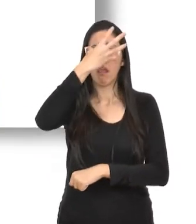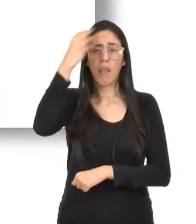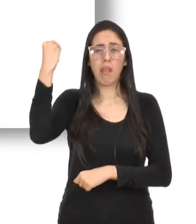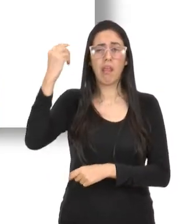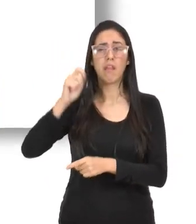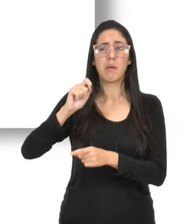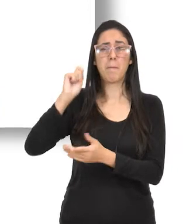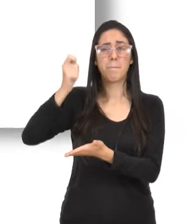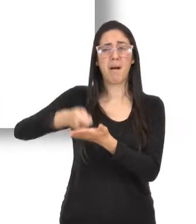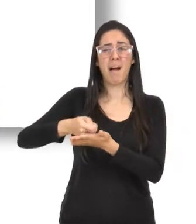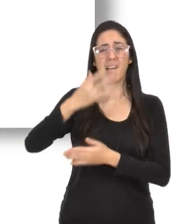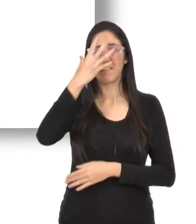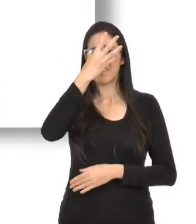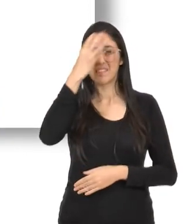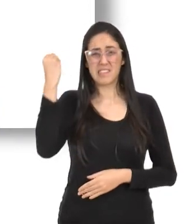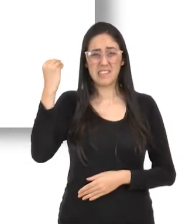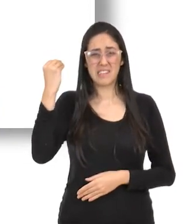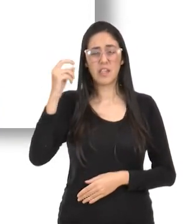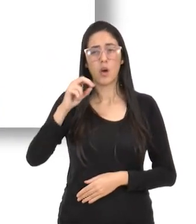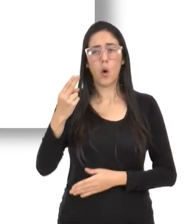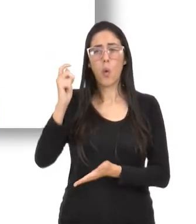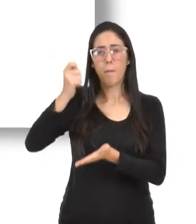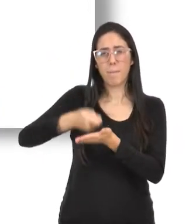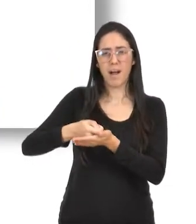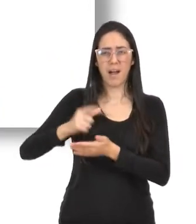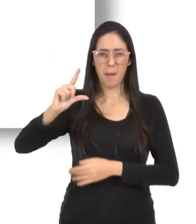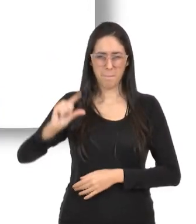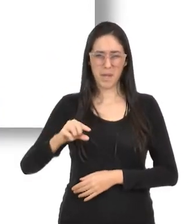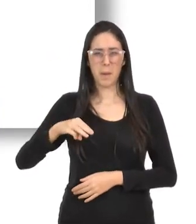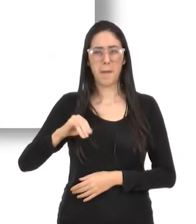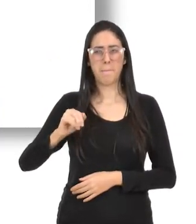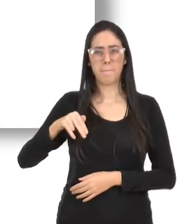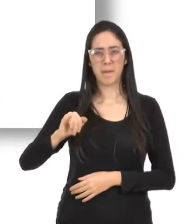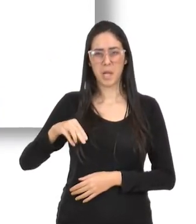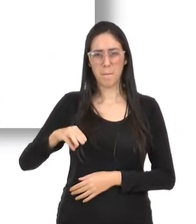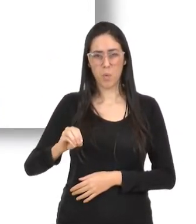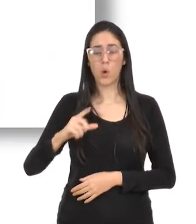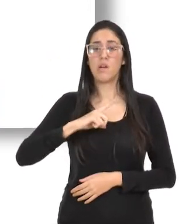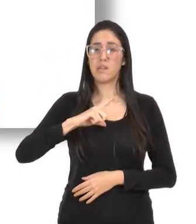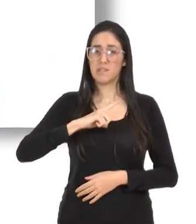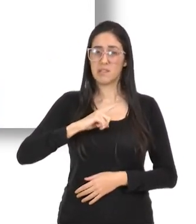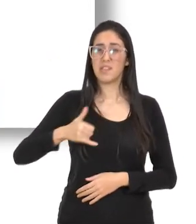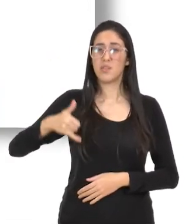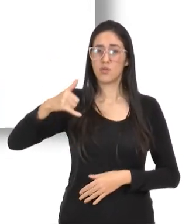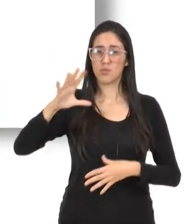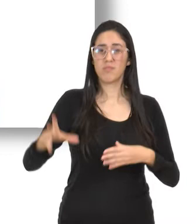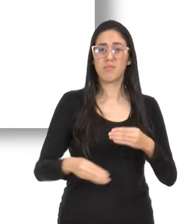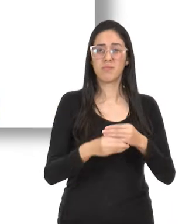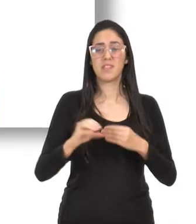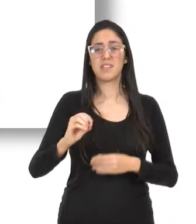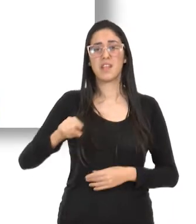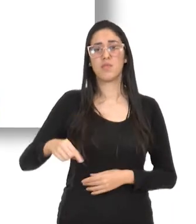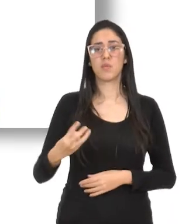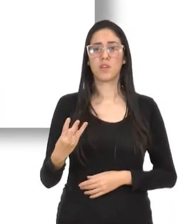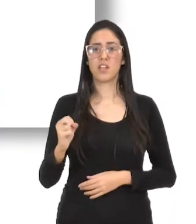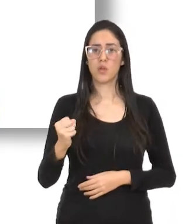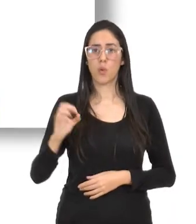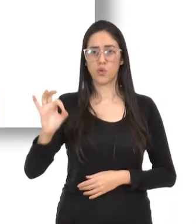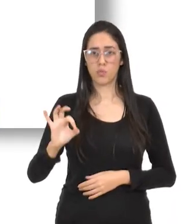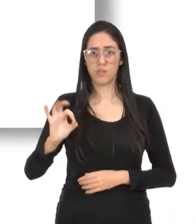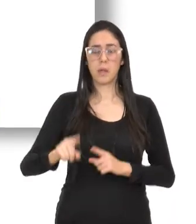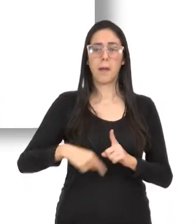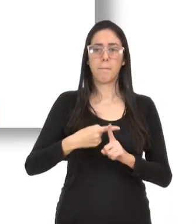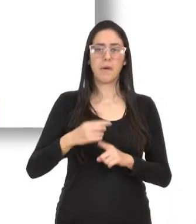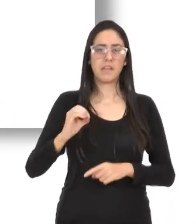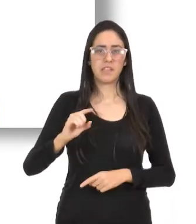faça um pagamento parcial, pagamento mínimo, saiba que a alíquota do IOF é de 0,38%